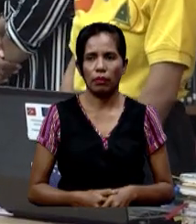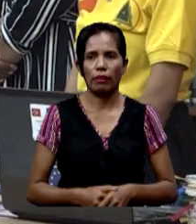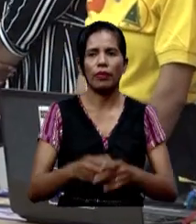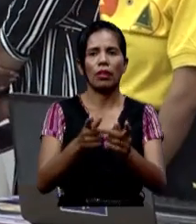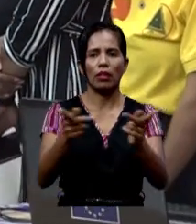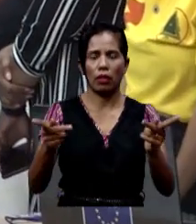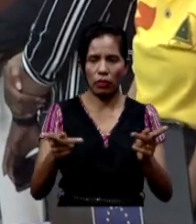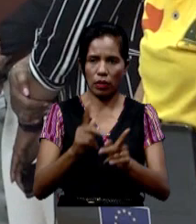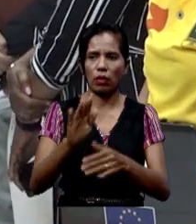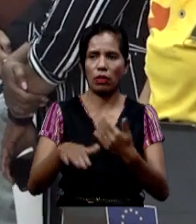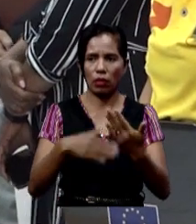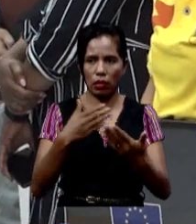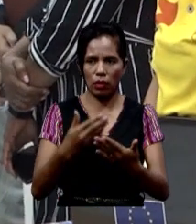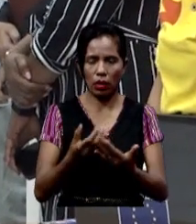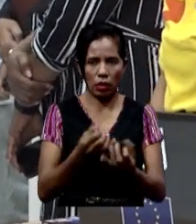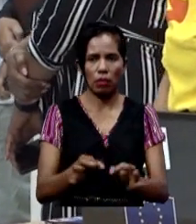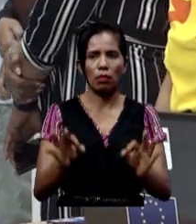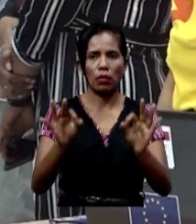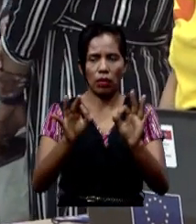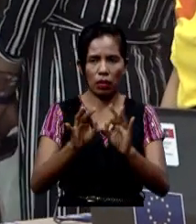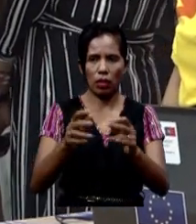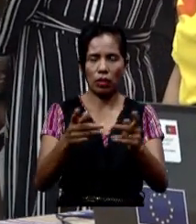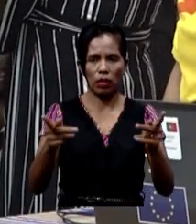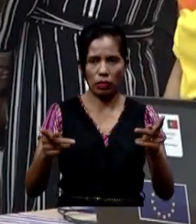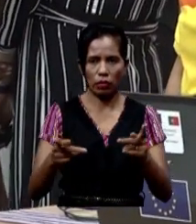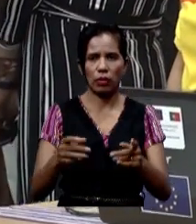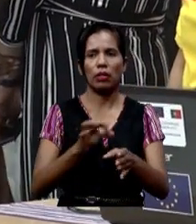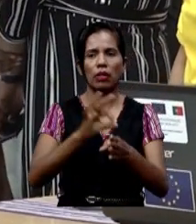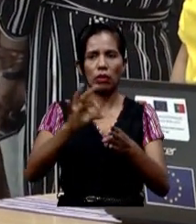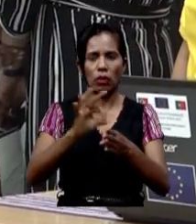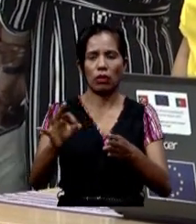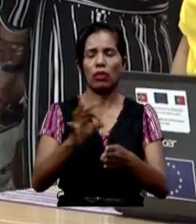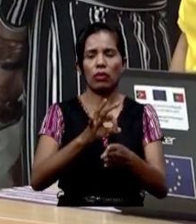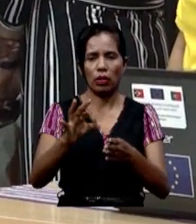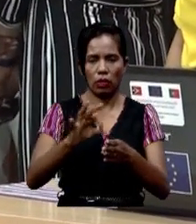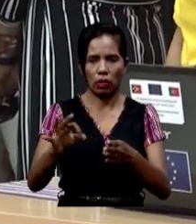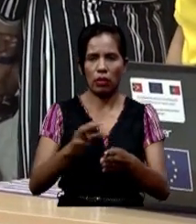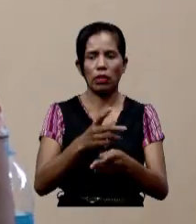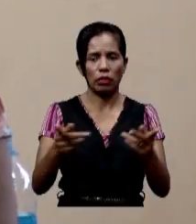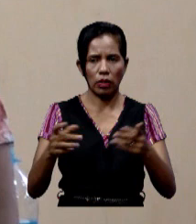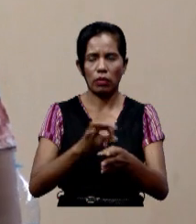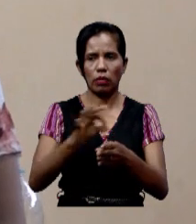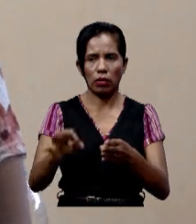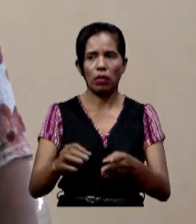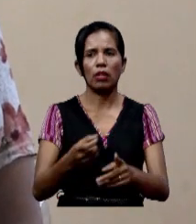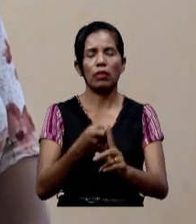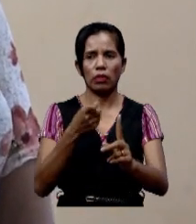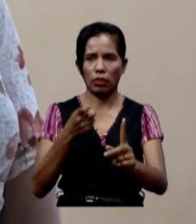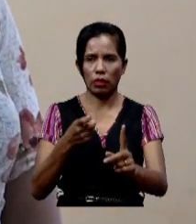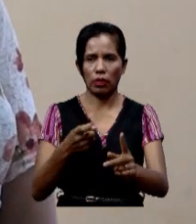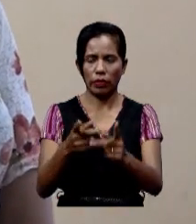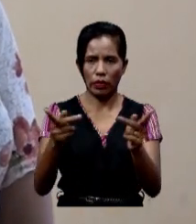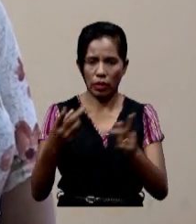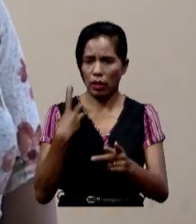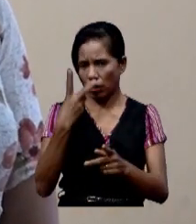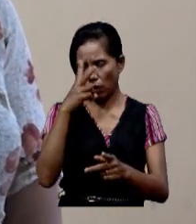Áreas importantes e a centro de formação, áreas que tá, e área grupo rua, grupo ida, área na bem e